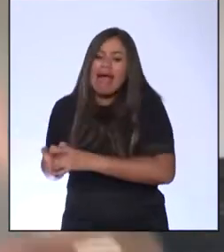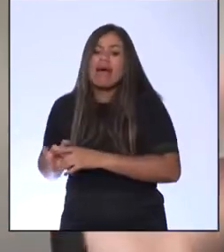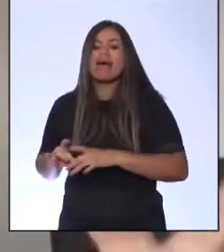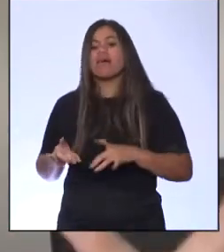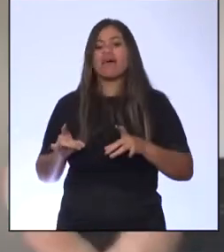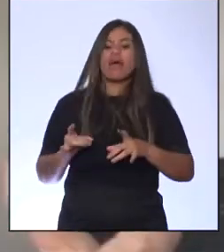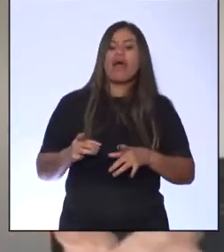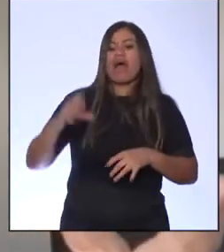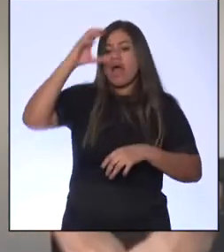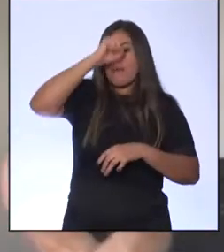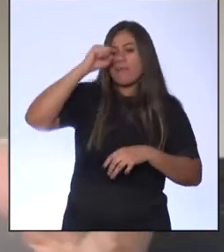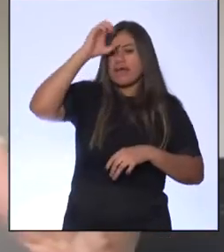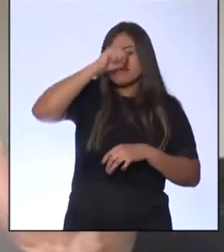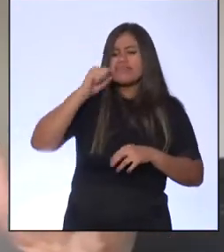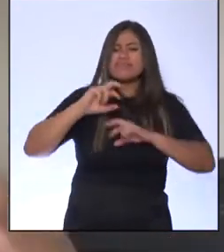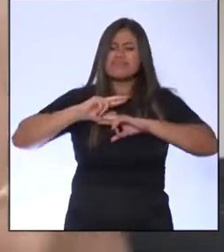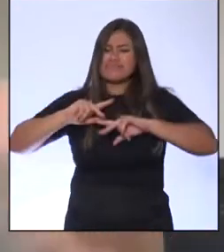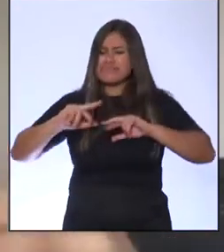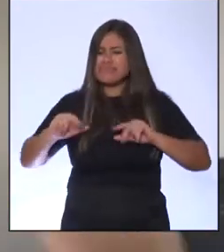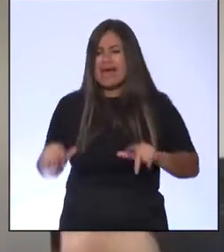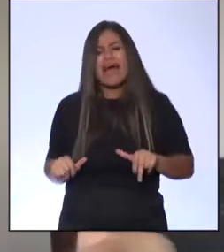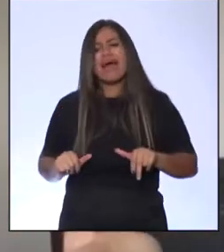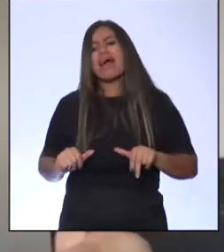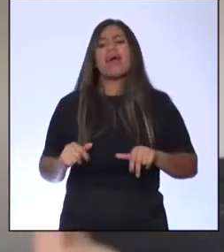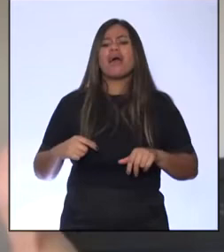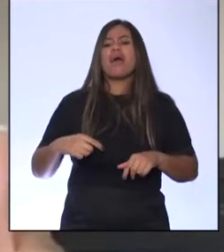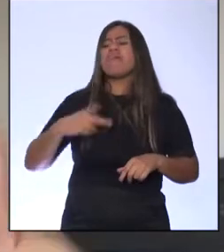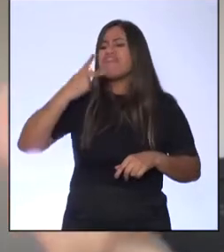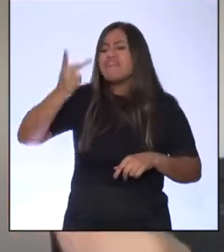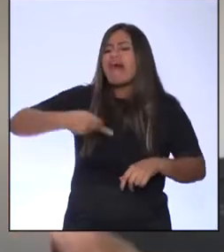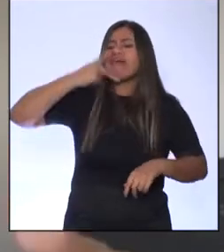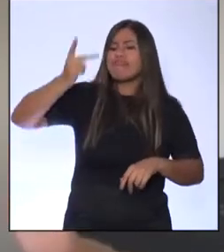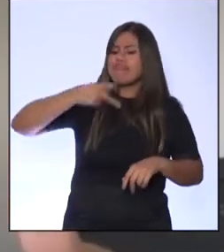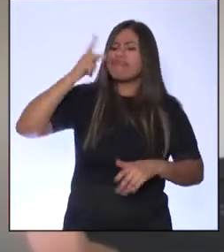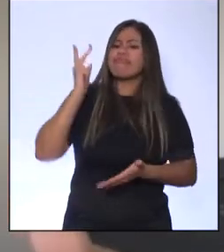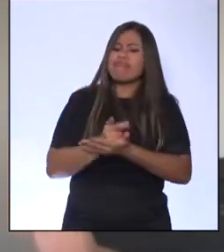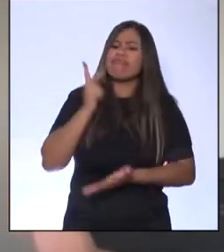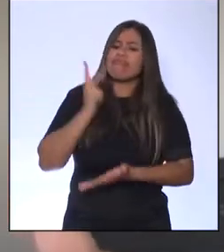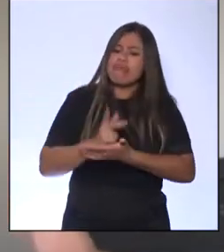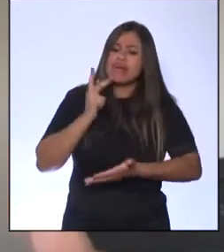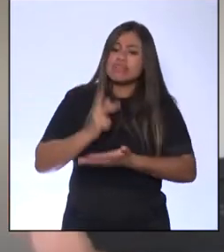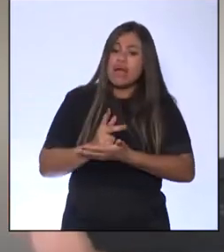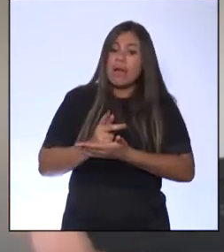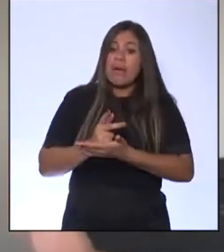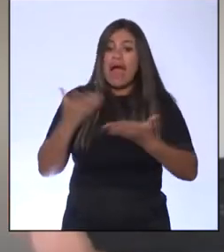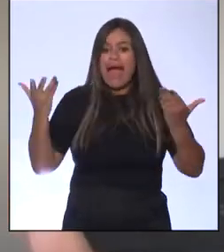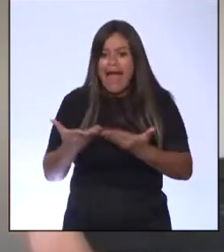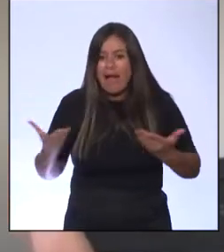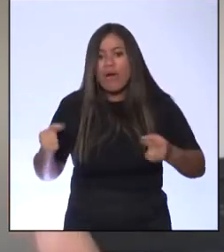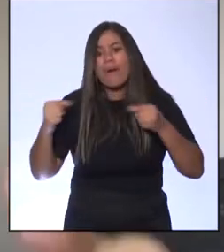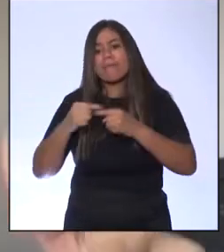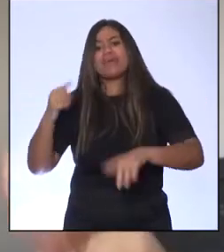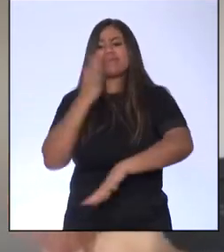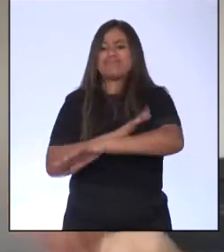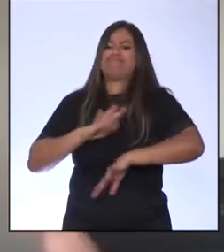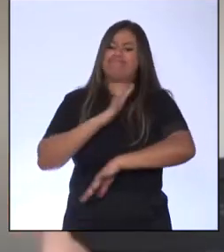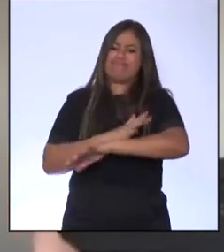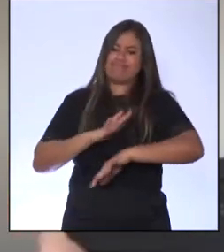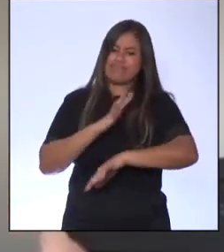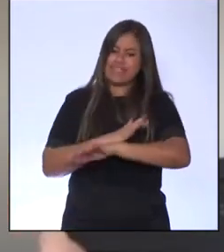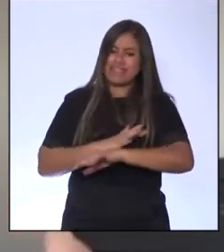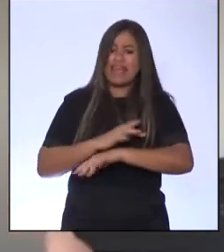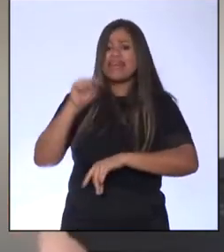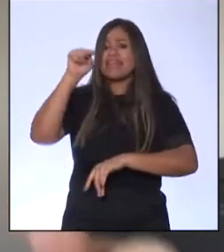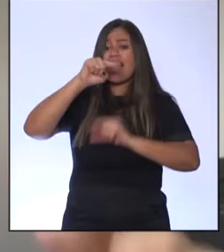aprendizagem, interdisciplinaridade. A gente está repetindo isso há anos, mas viver isso no dia a dia da escola é